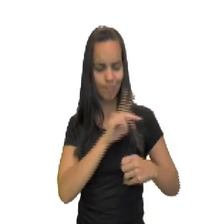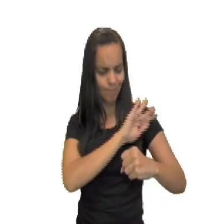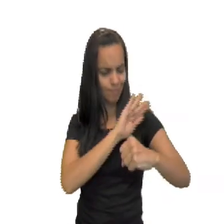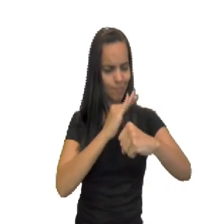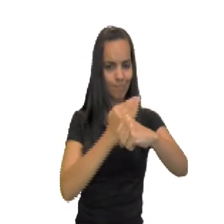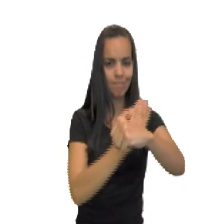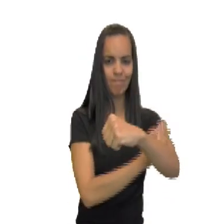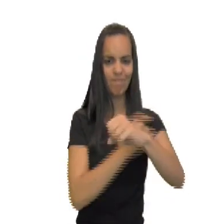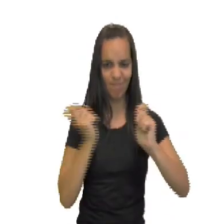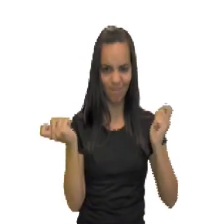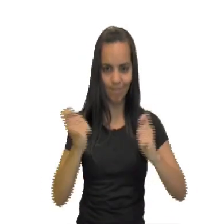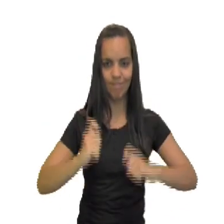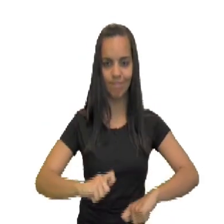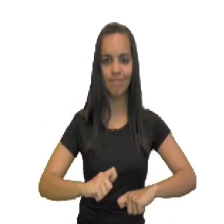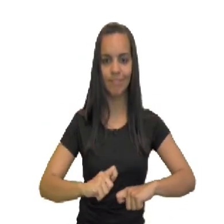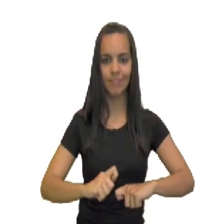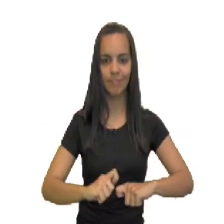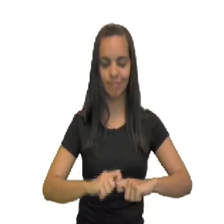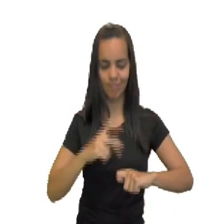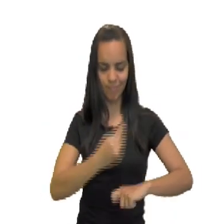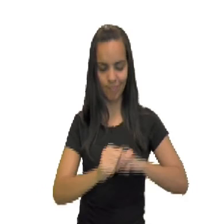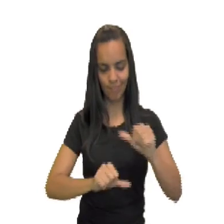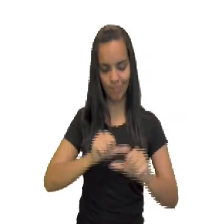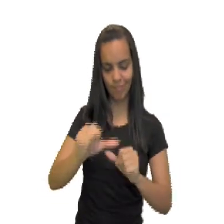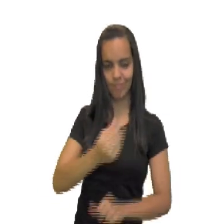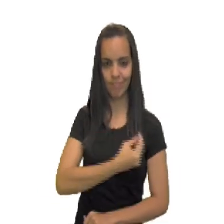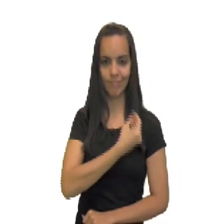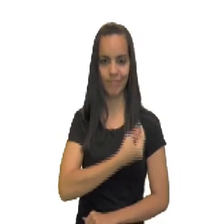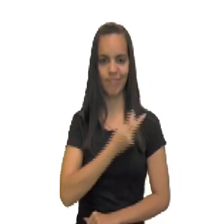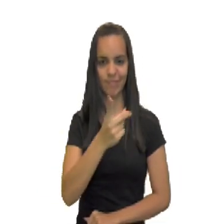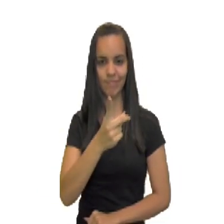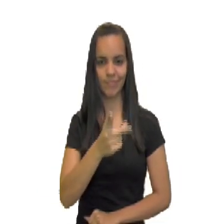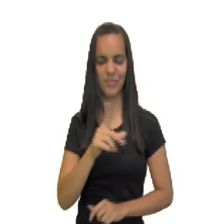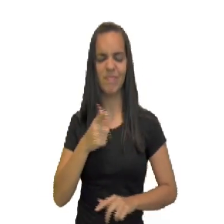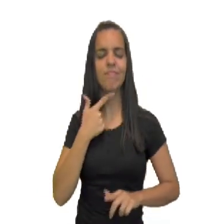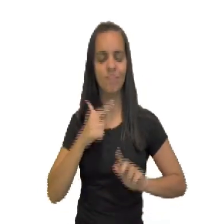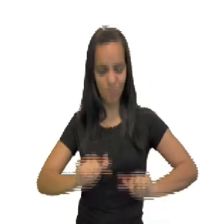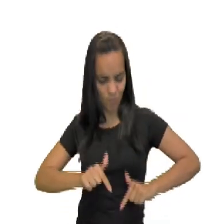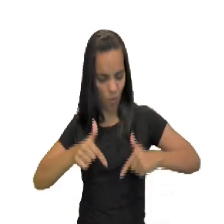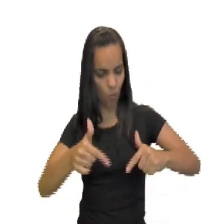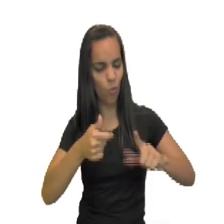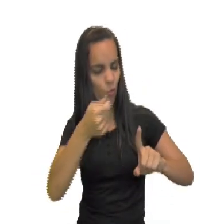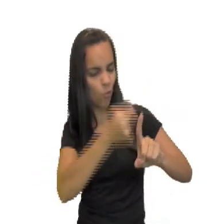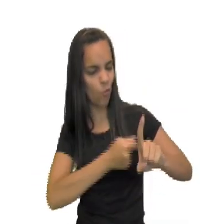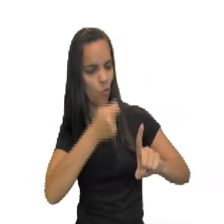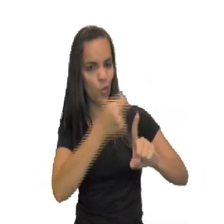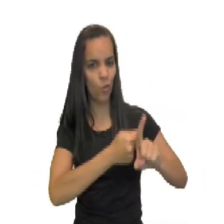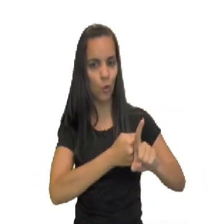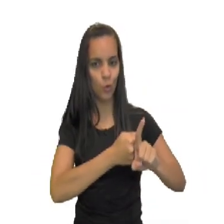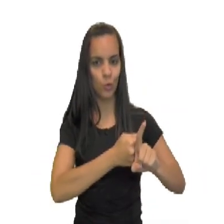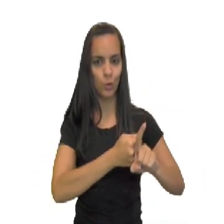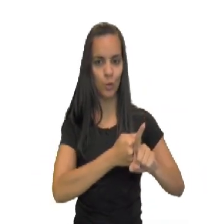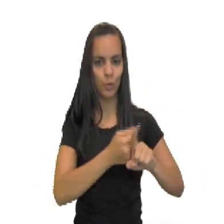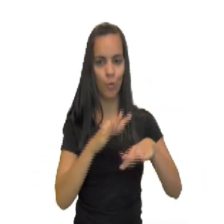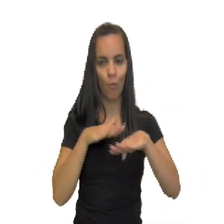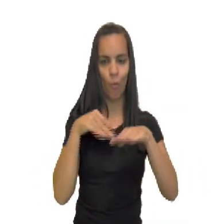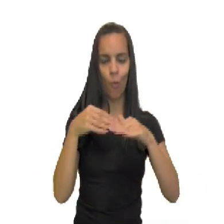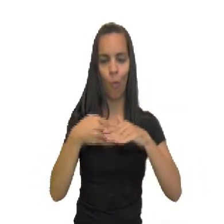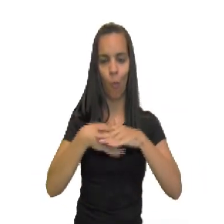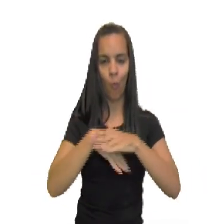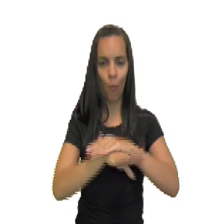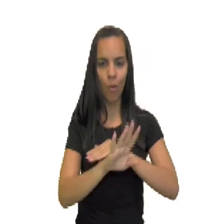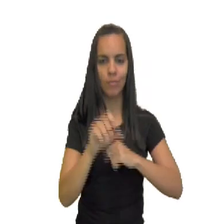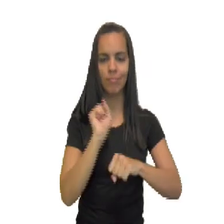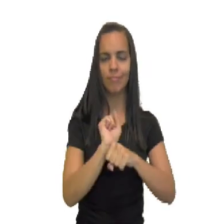uma força capaz de mudar a sua vida. Basta que lute e aguarde um novo amanhecer.